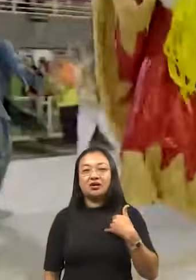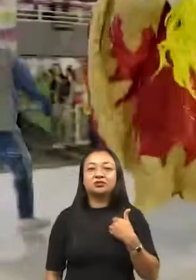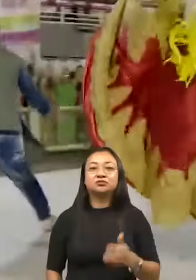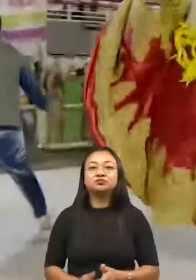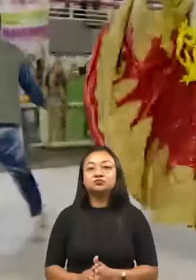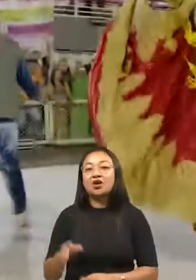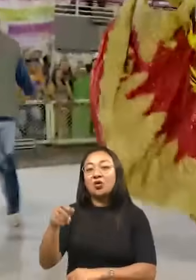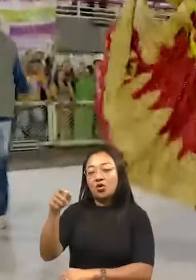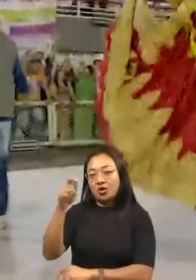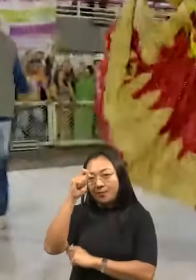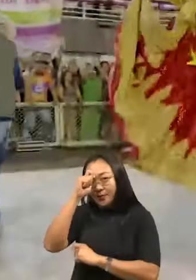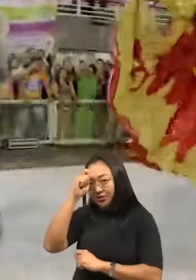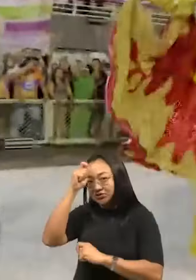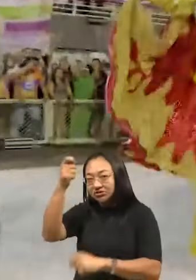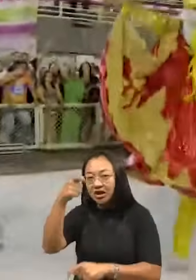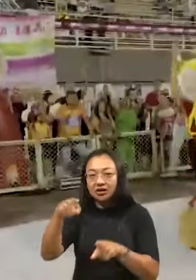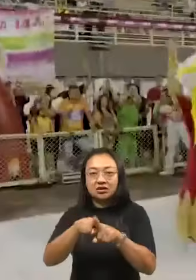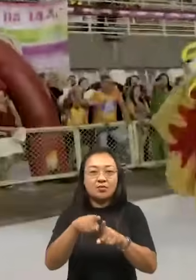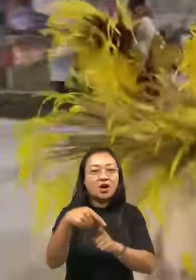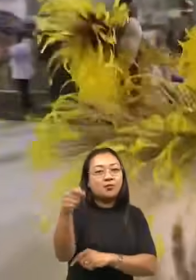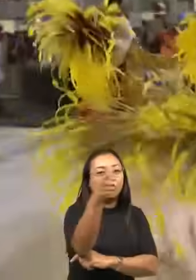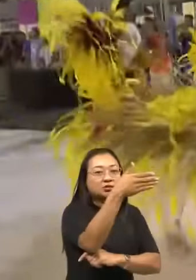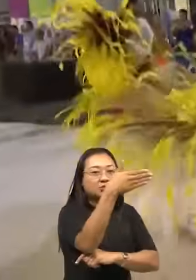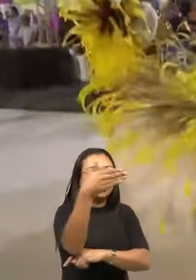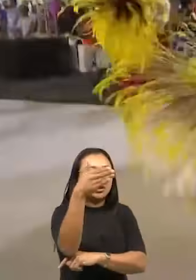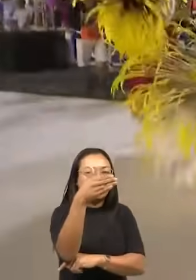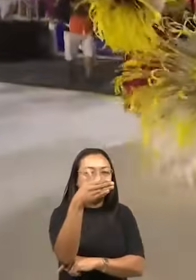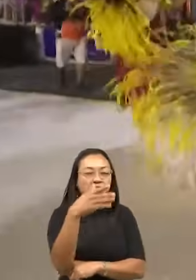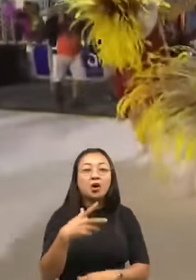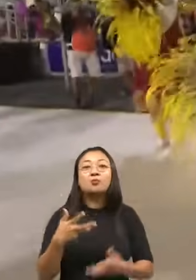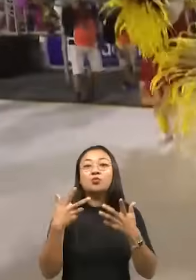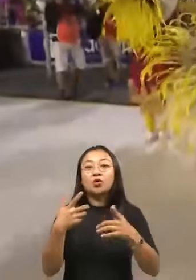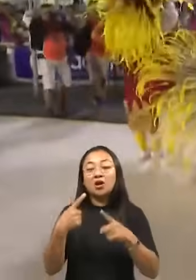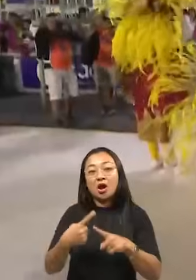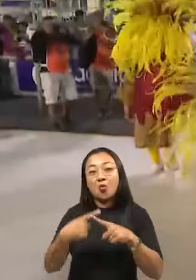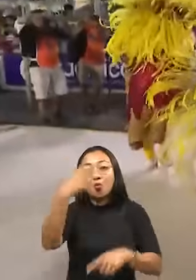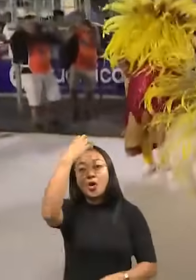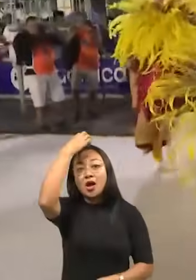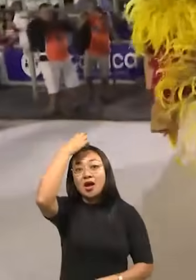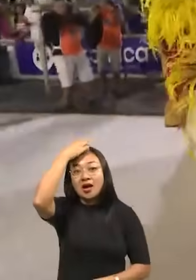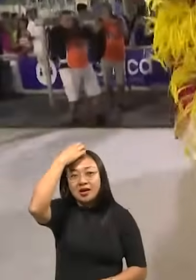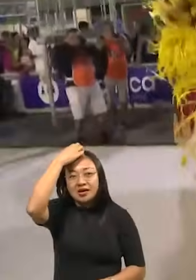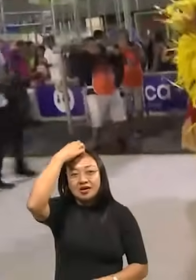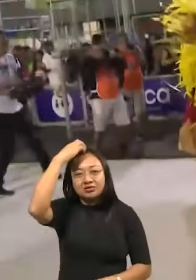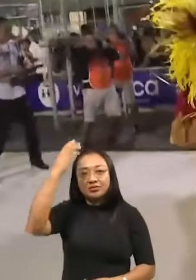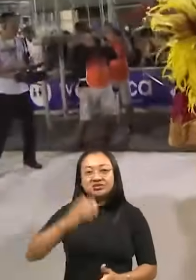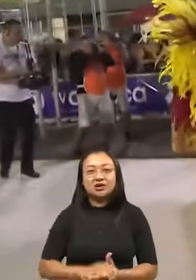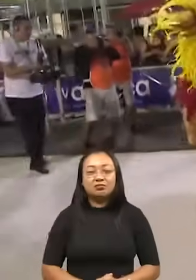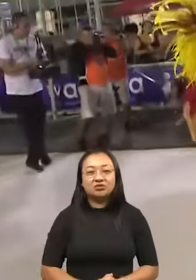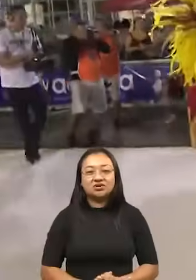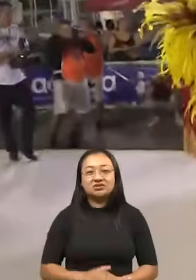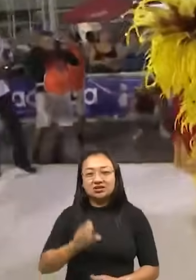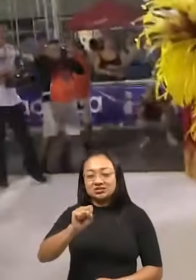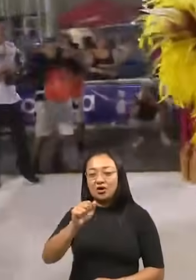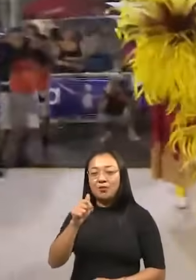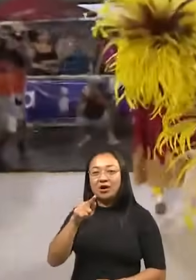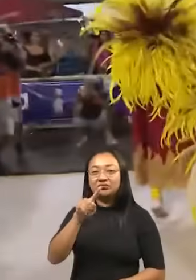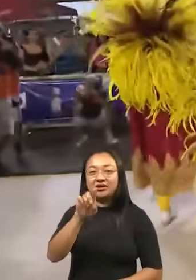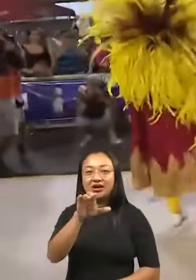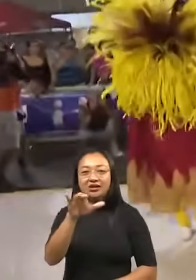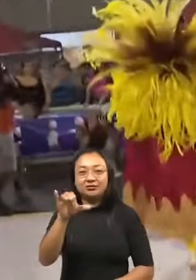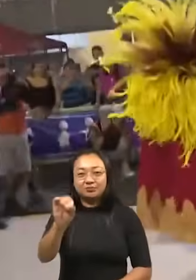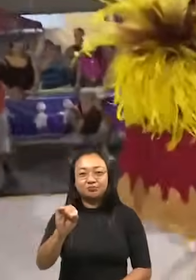Porta Bandeira. Eles representam a busca incansável do Rei Salomão pelo conhecimento e pela compreensão da vontade divina, em que Deus